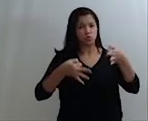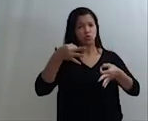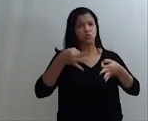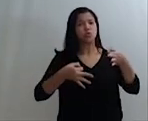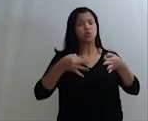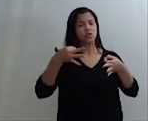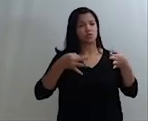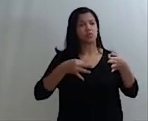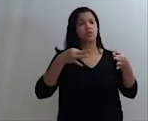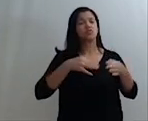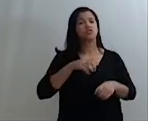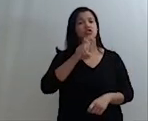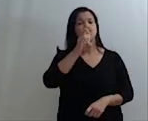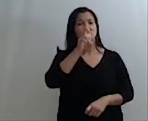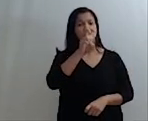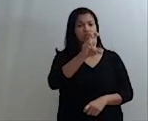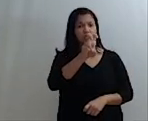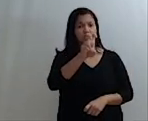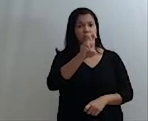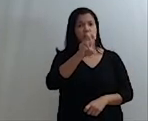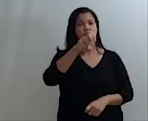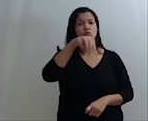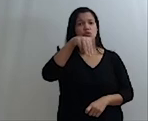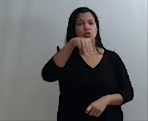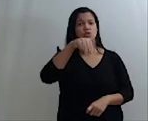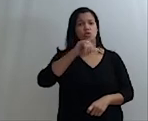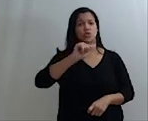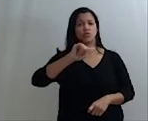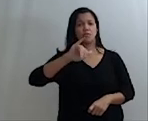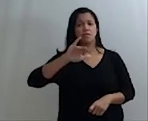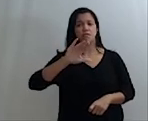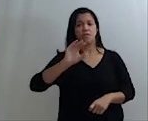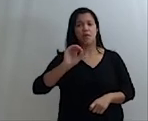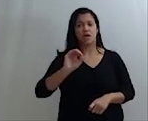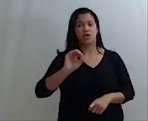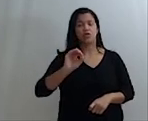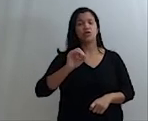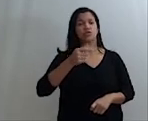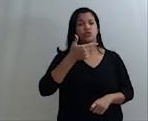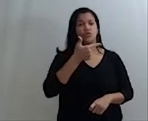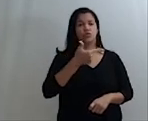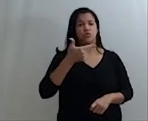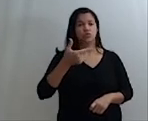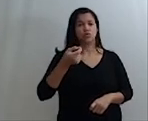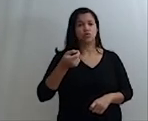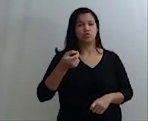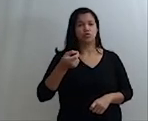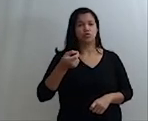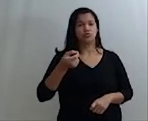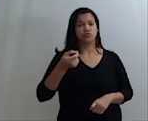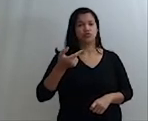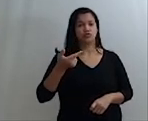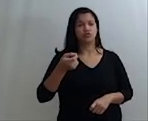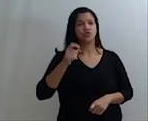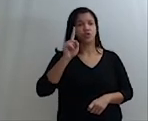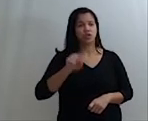2020 também da relatoria do eminente Ministro Sebastião Rei Júnior eu falo do HC